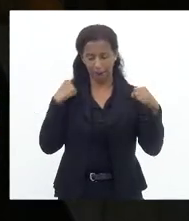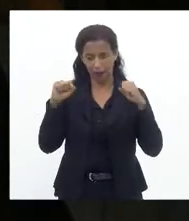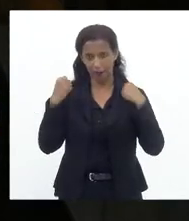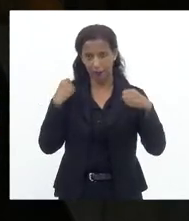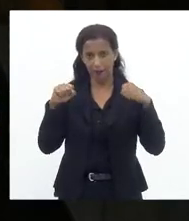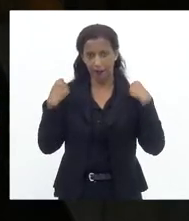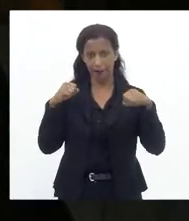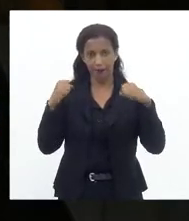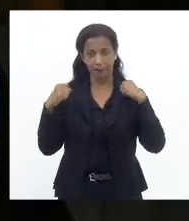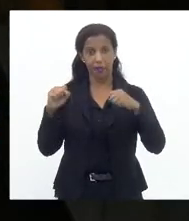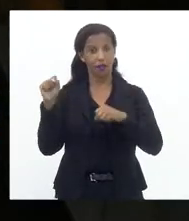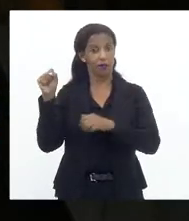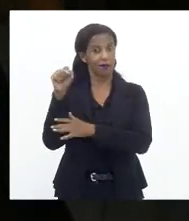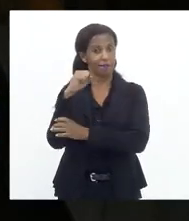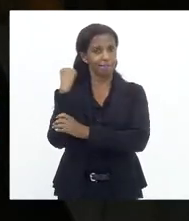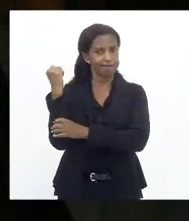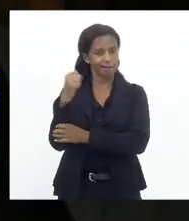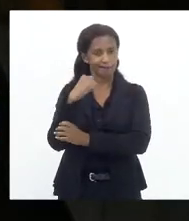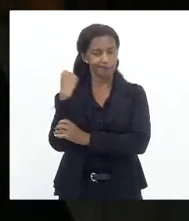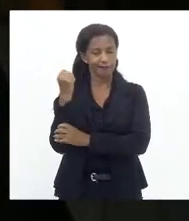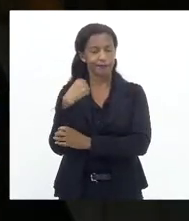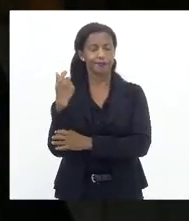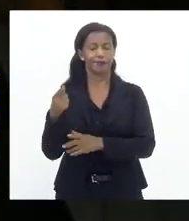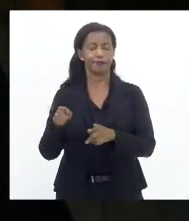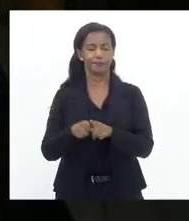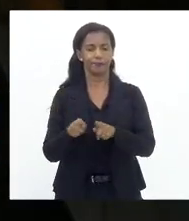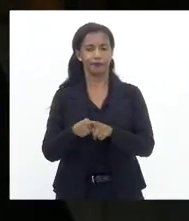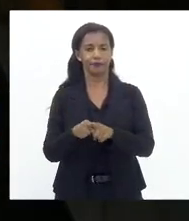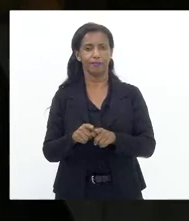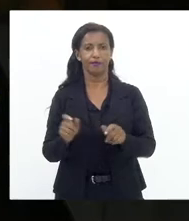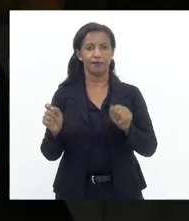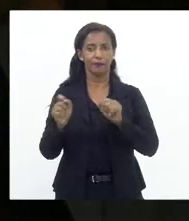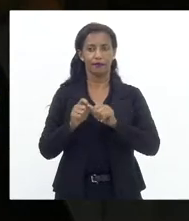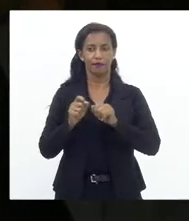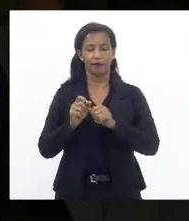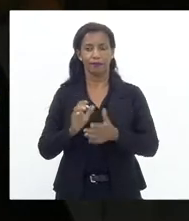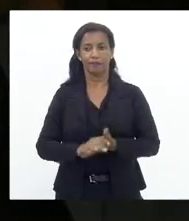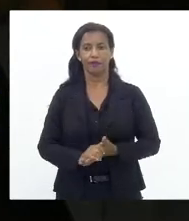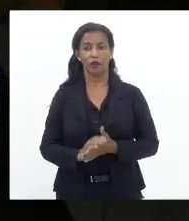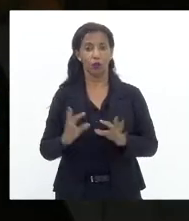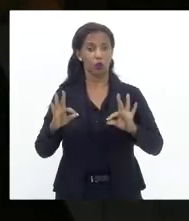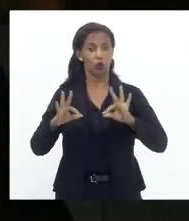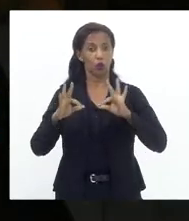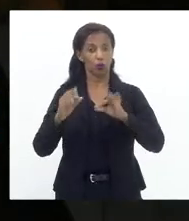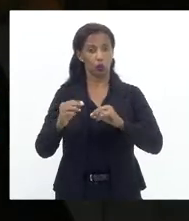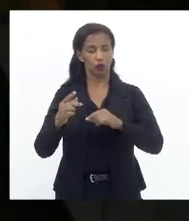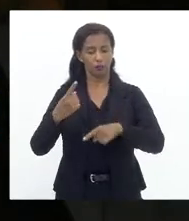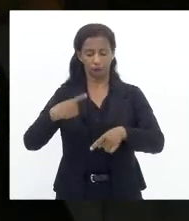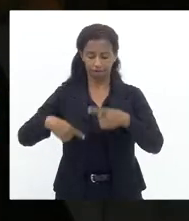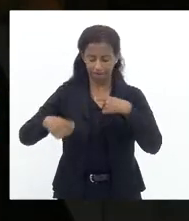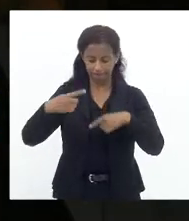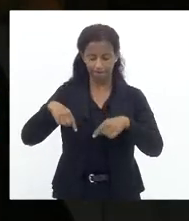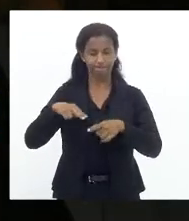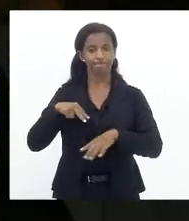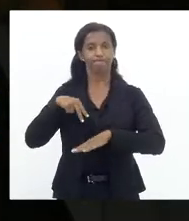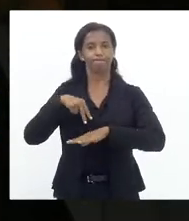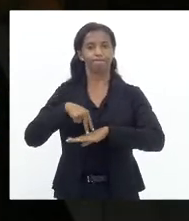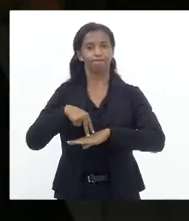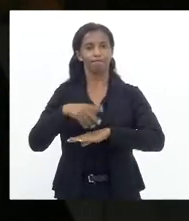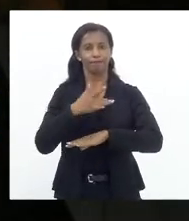física de um fisioterapeuta para fazer toda a sua recuperação